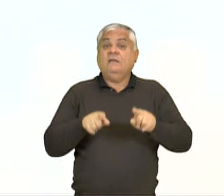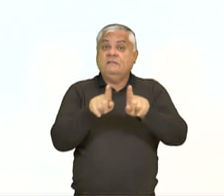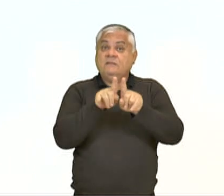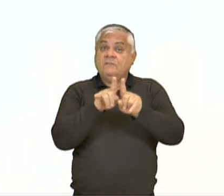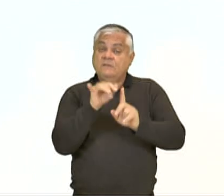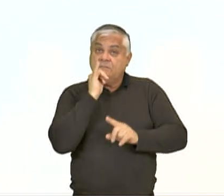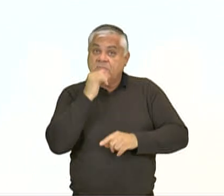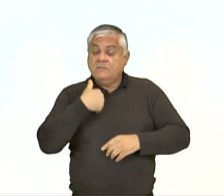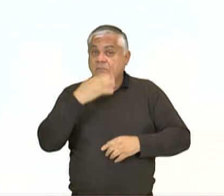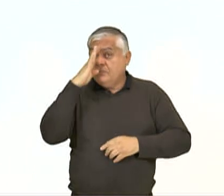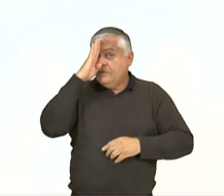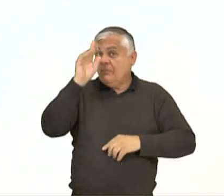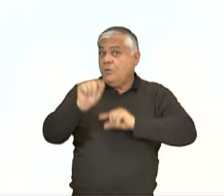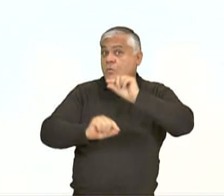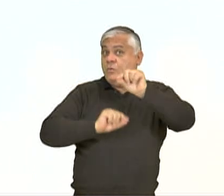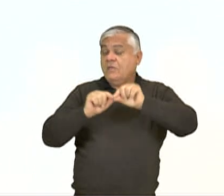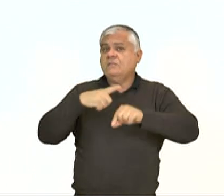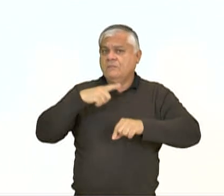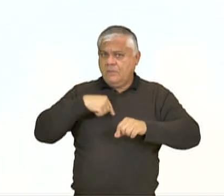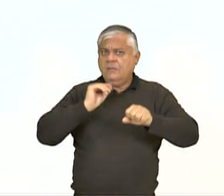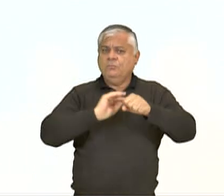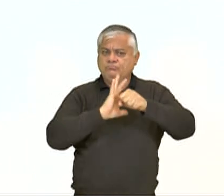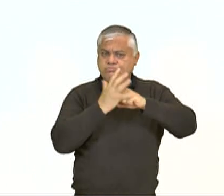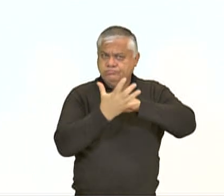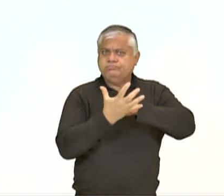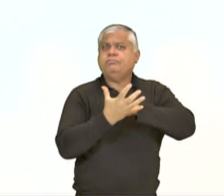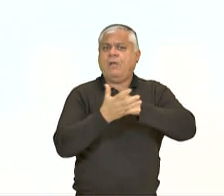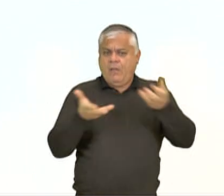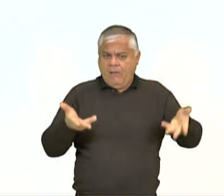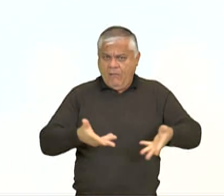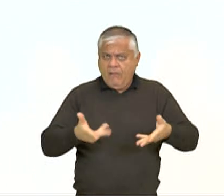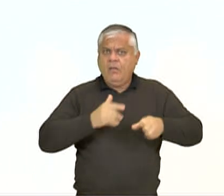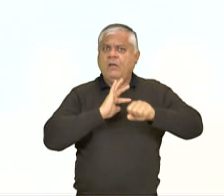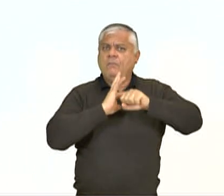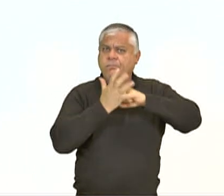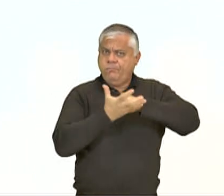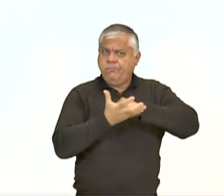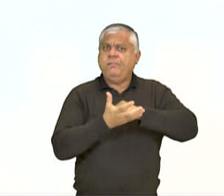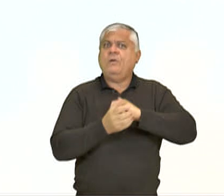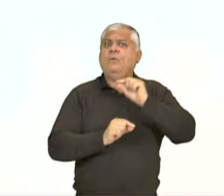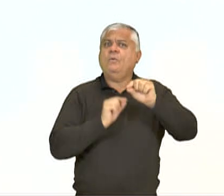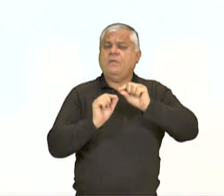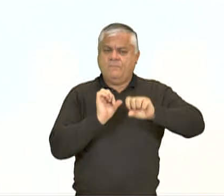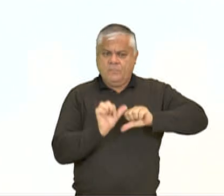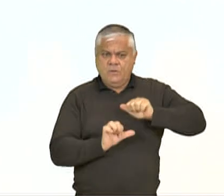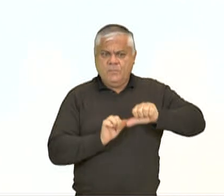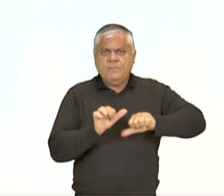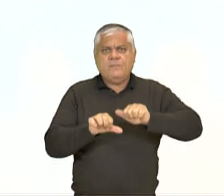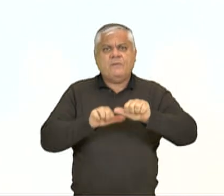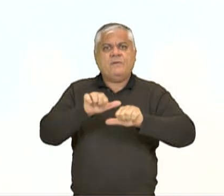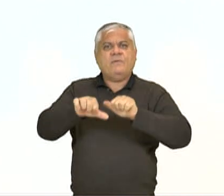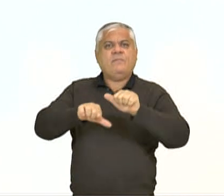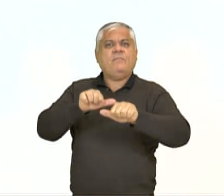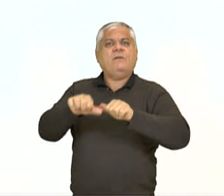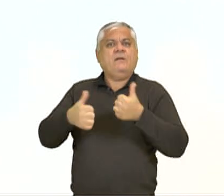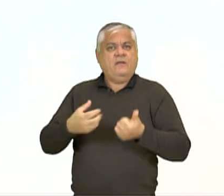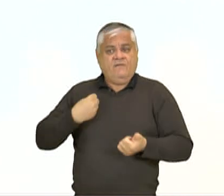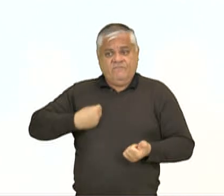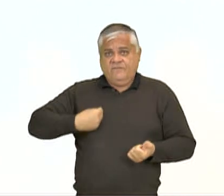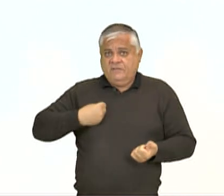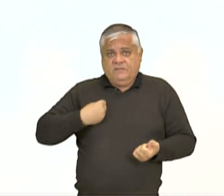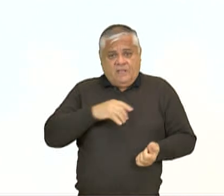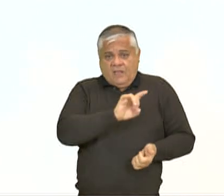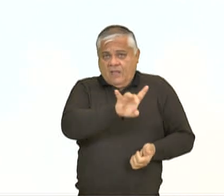né, principalmente a gente coloca a pandemia em que nós estamos vivendo. Como elas alteram sensivelmente o cotidiano